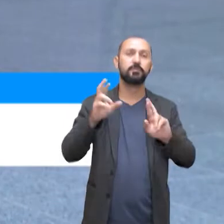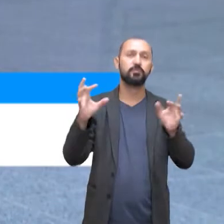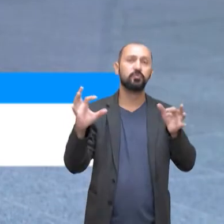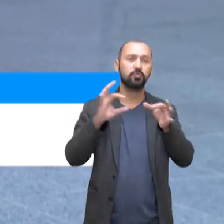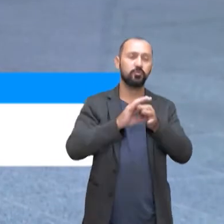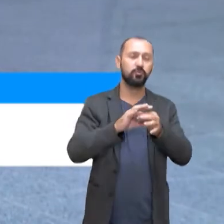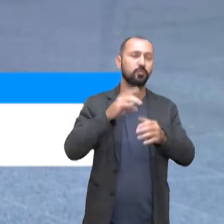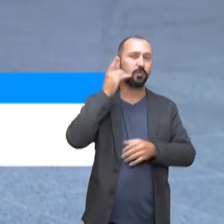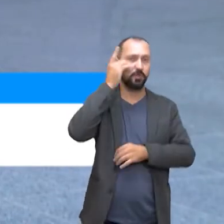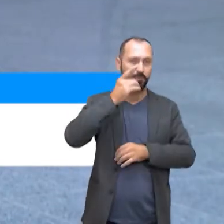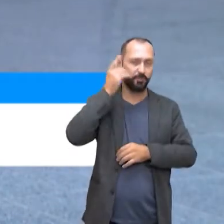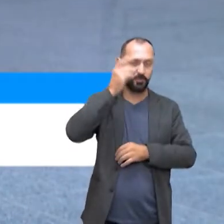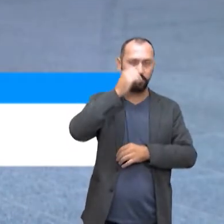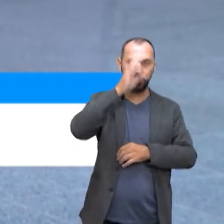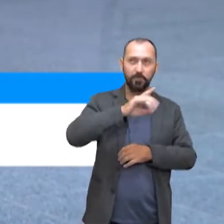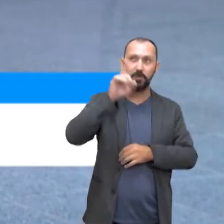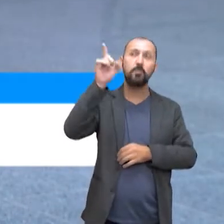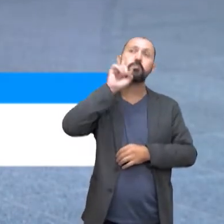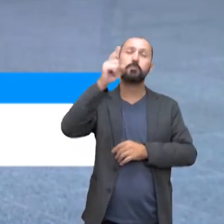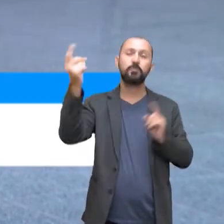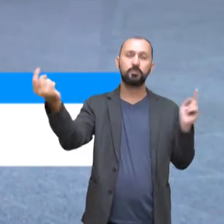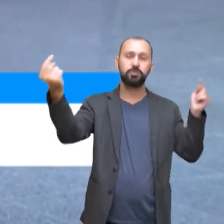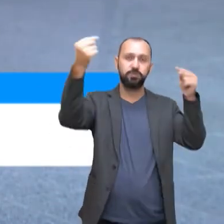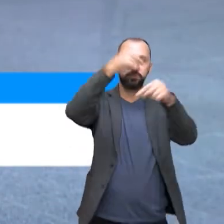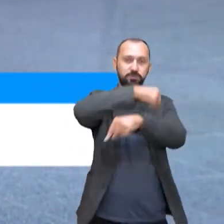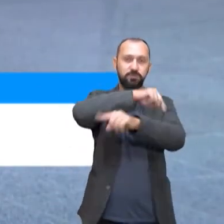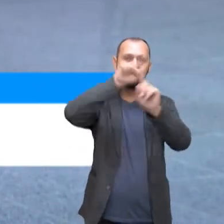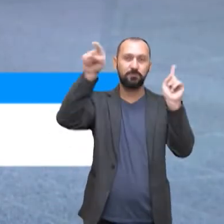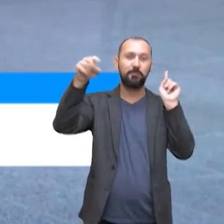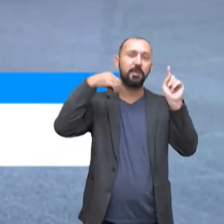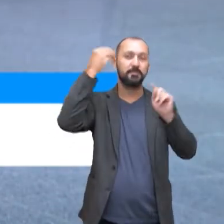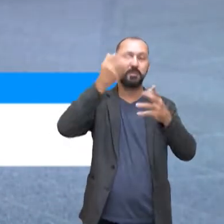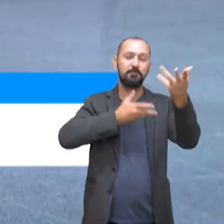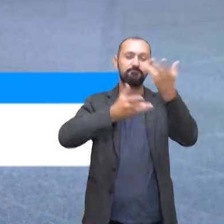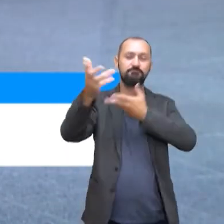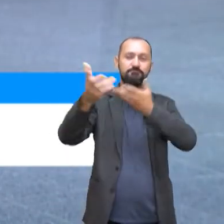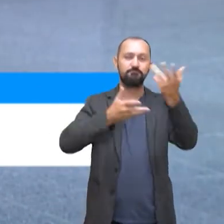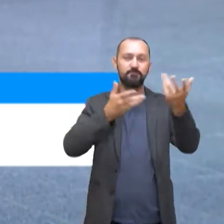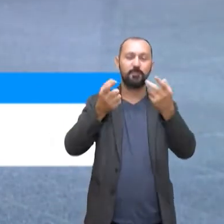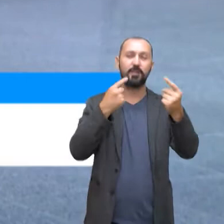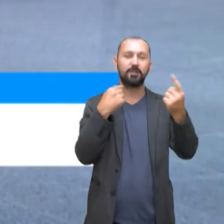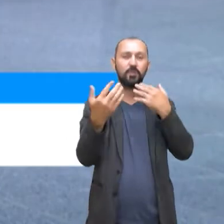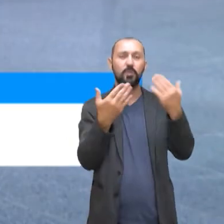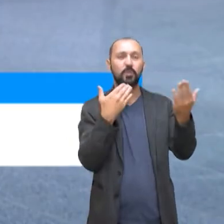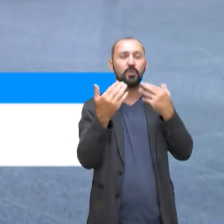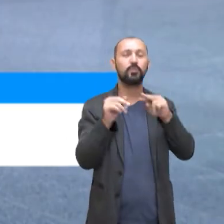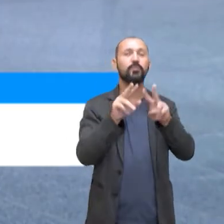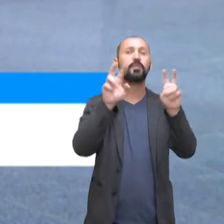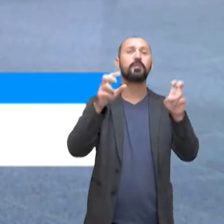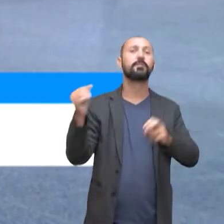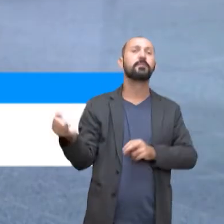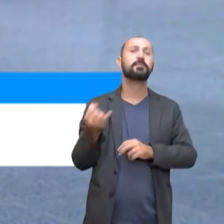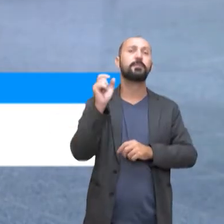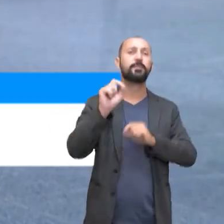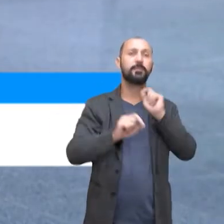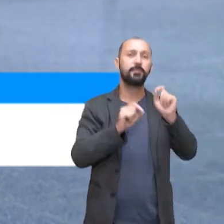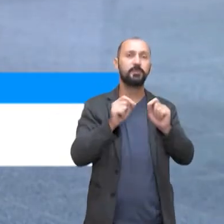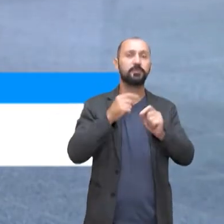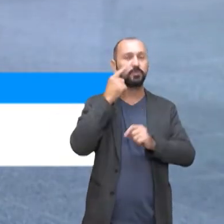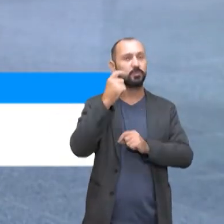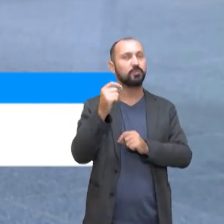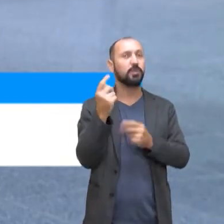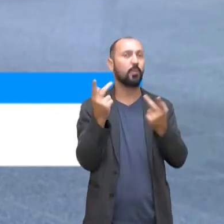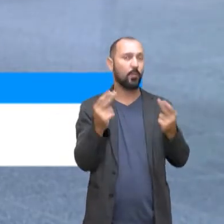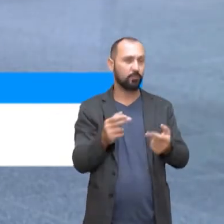de intercâmbio entre parlamentares brasileiros e americanos para trocas de experiências e de discussões de temas